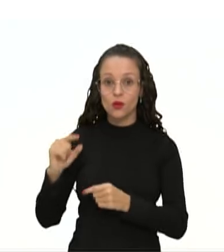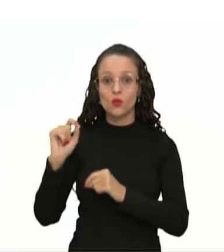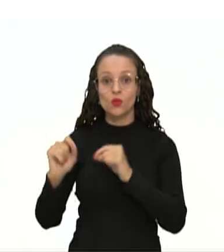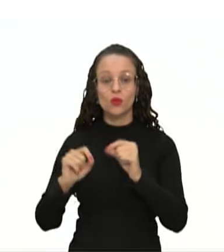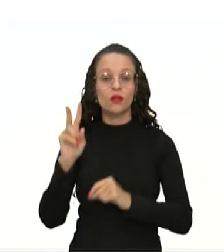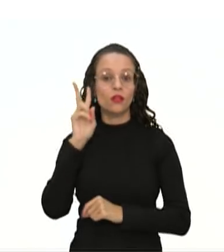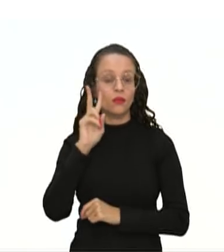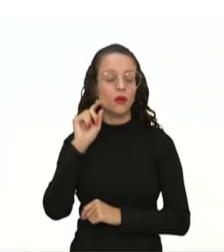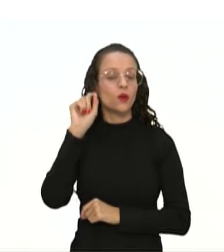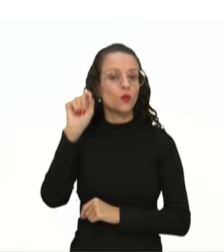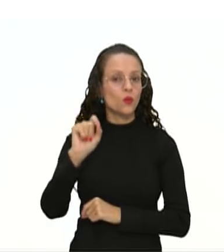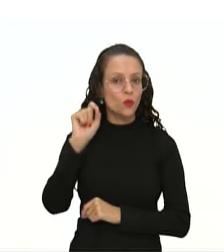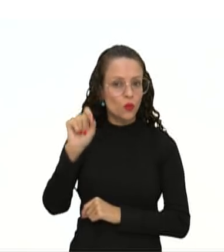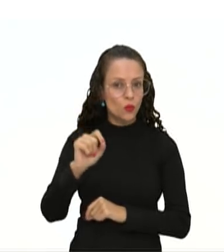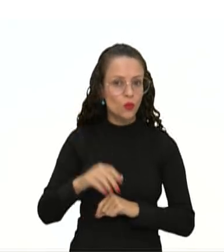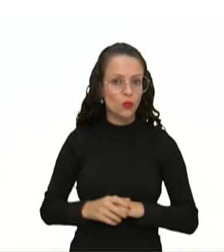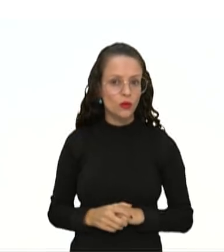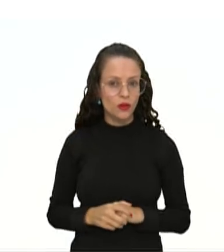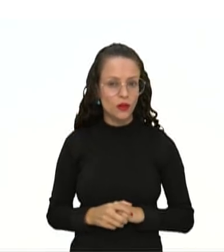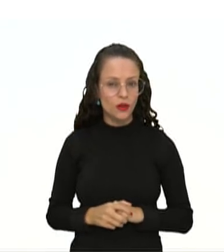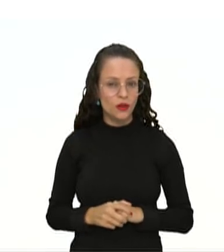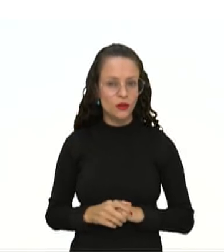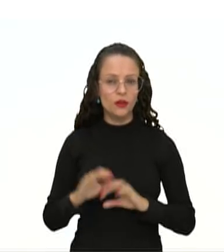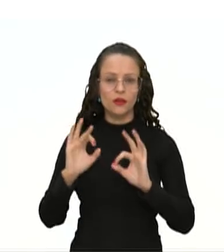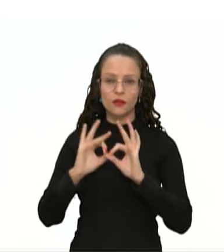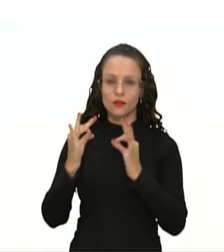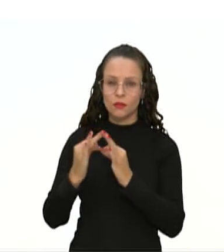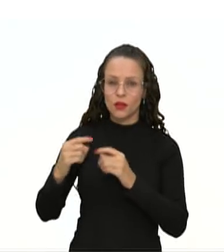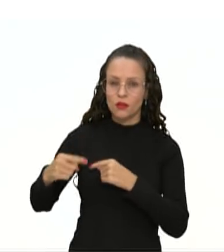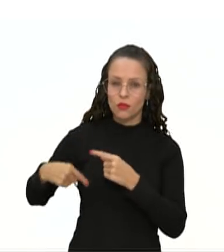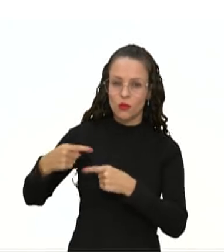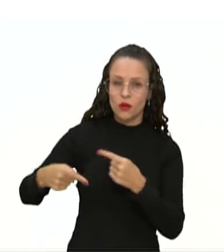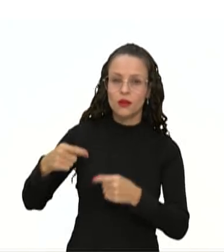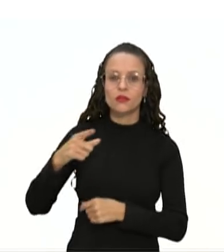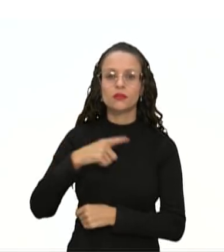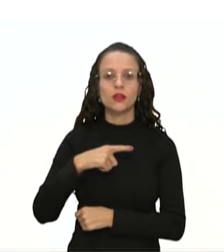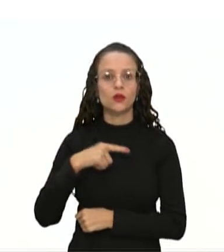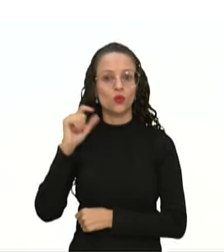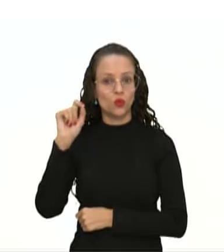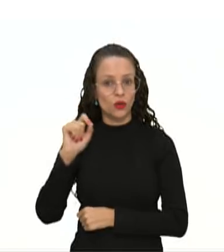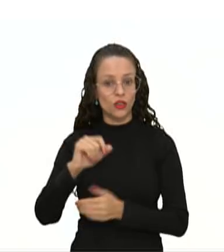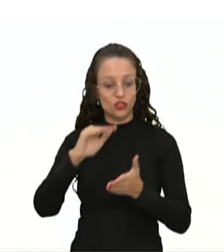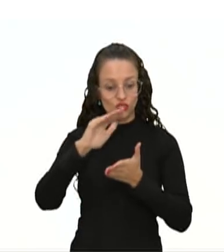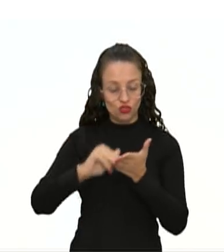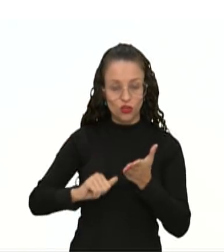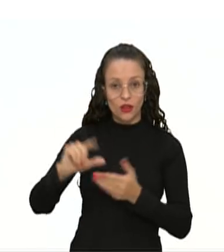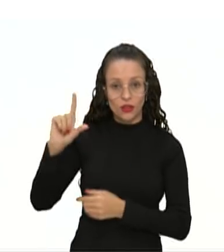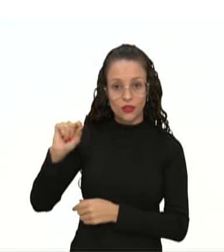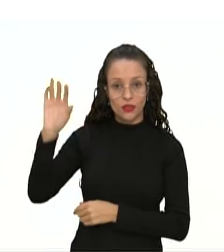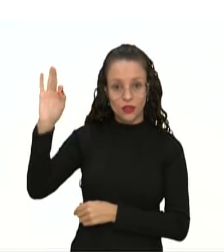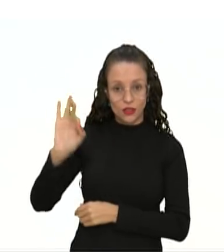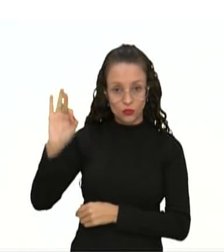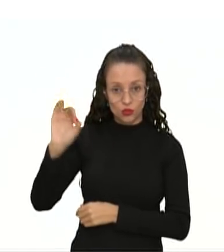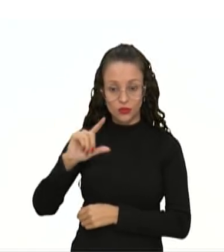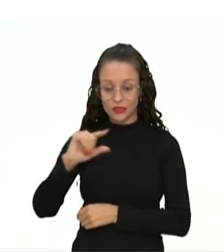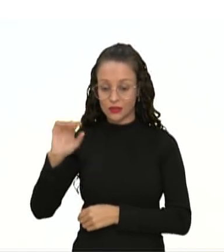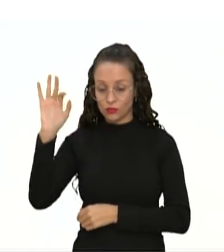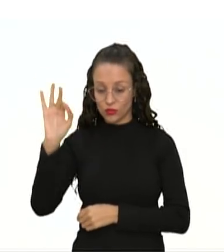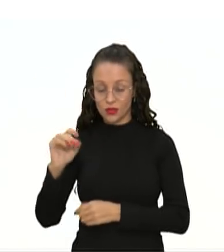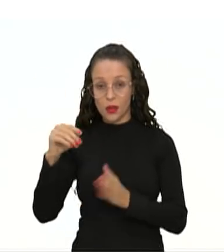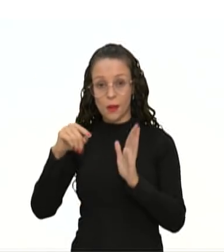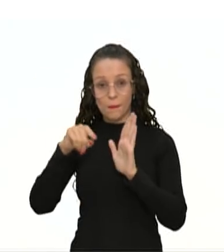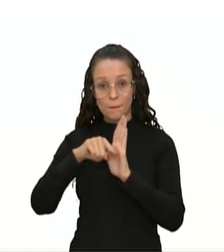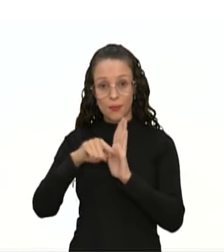que lembrar que do parental a gente vai ter que tirar esses 10%, então 100% menos